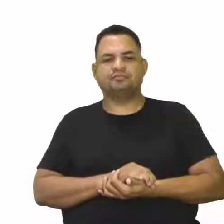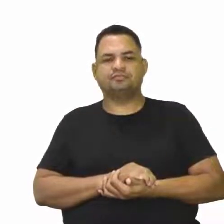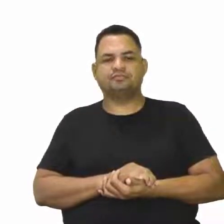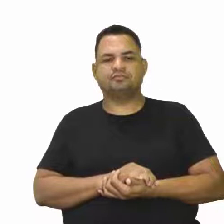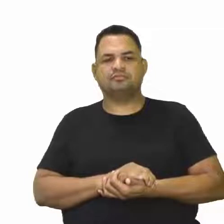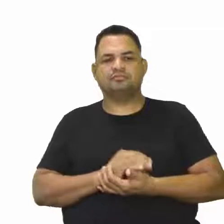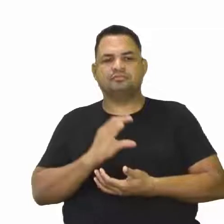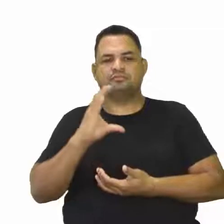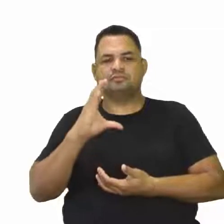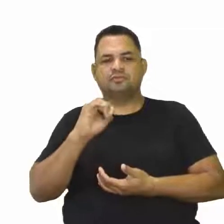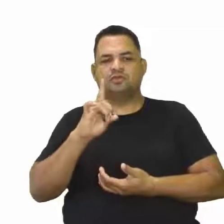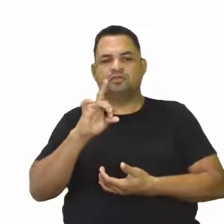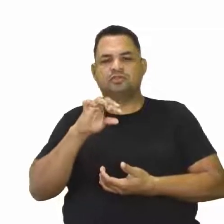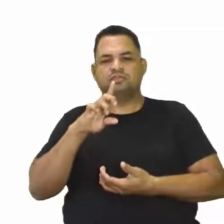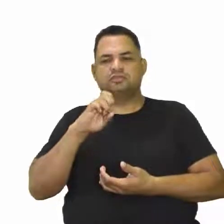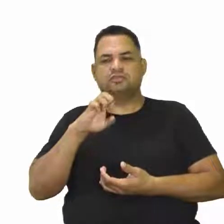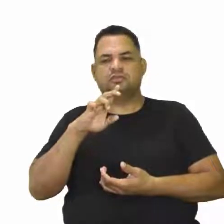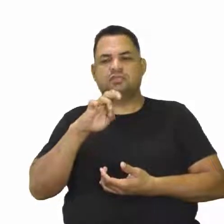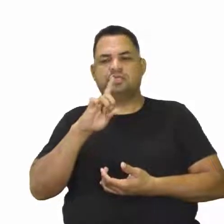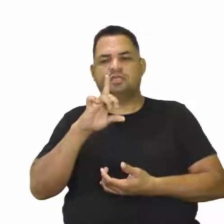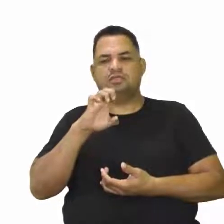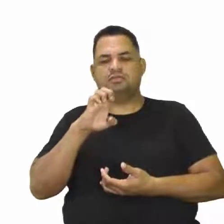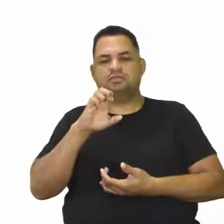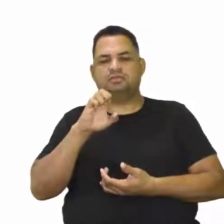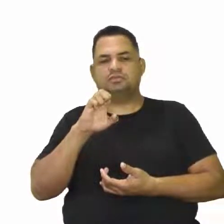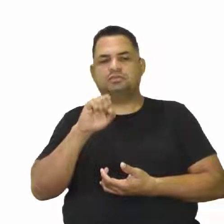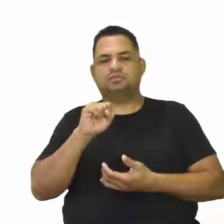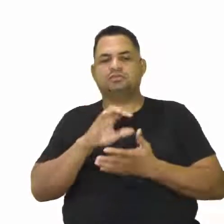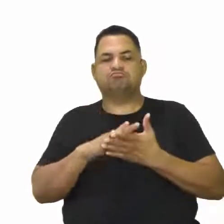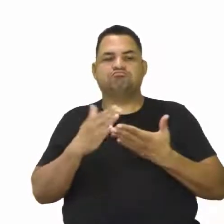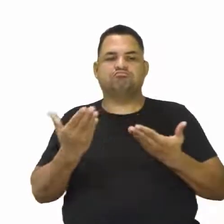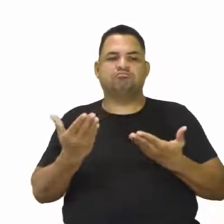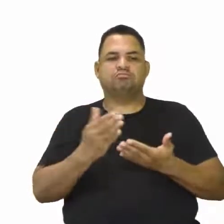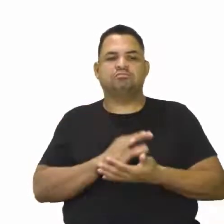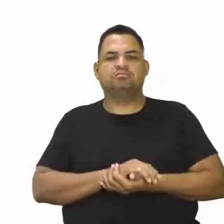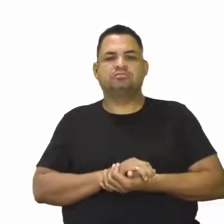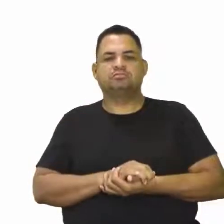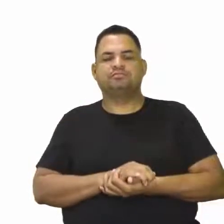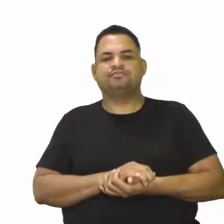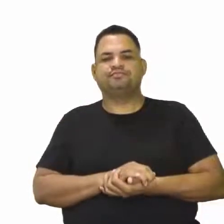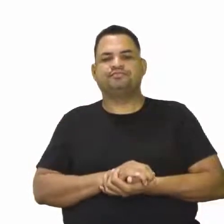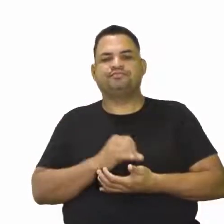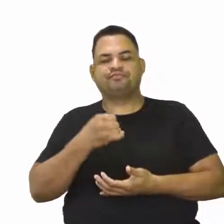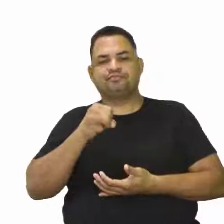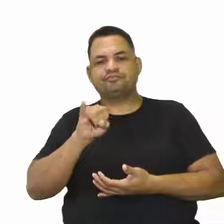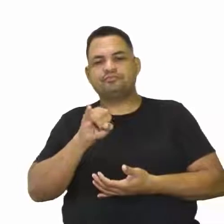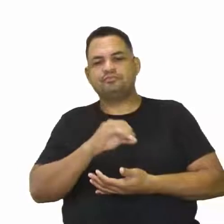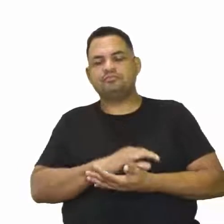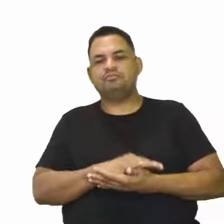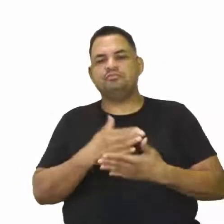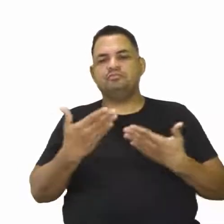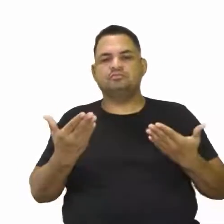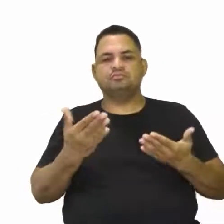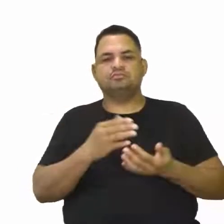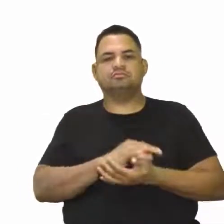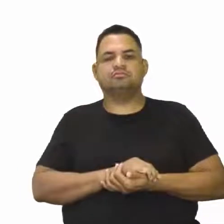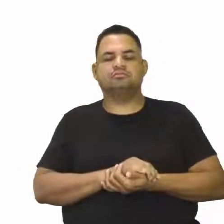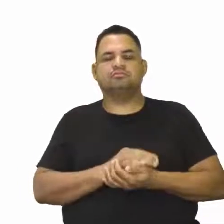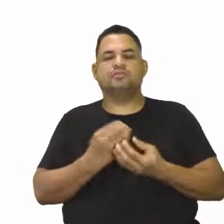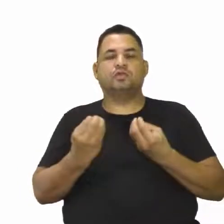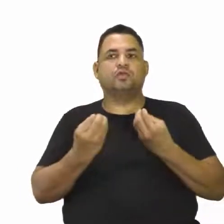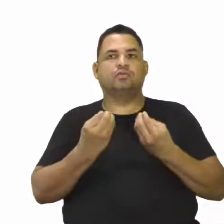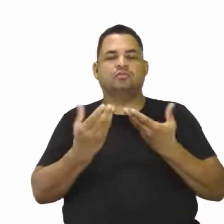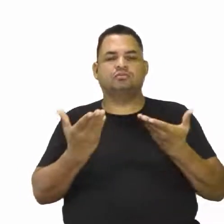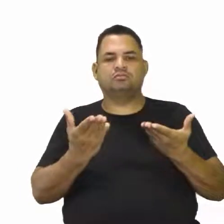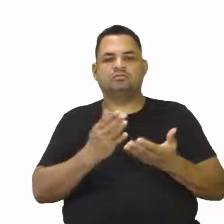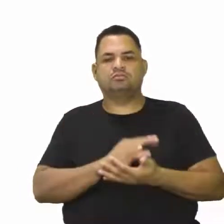Condicionales. Que é condição. Se, En el caso de que,